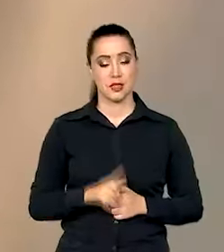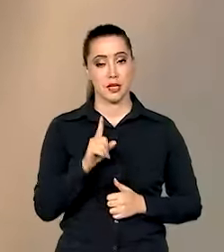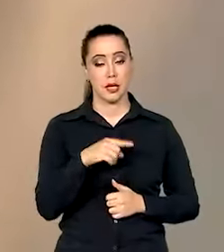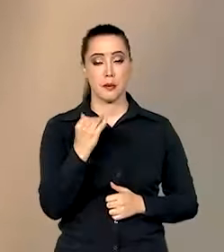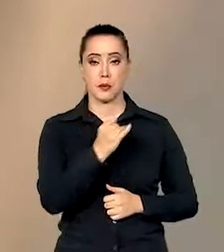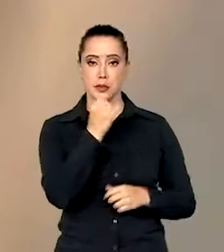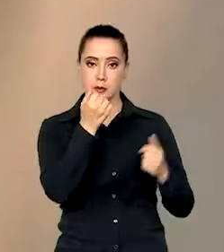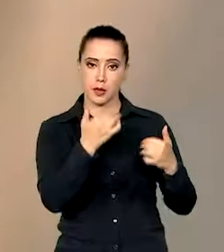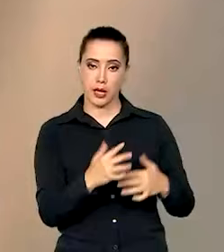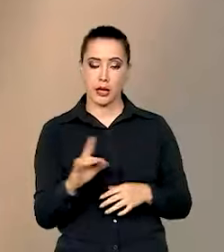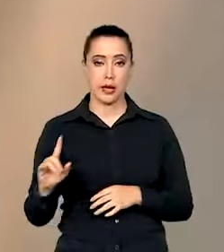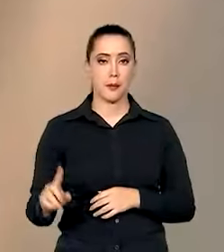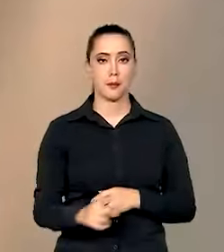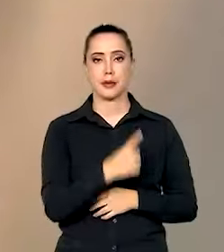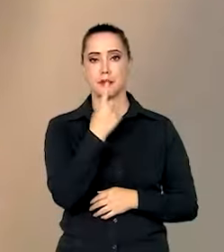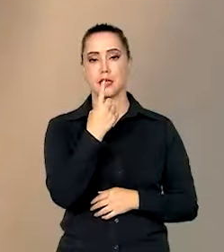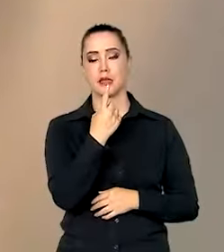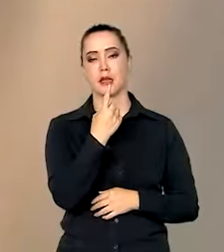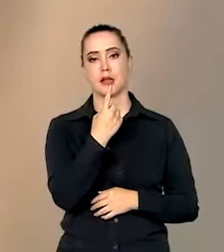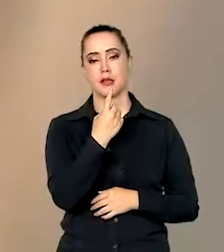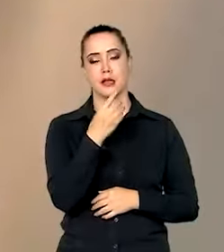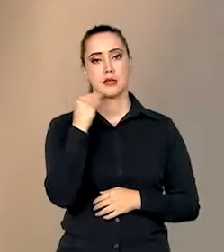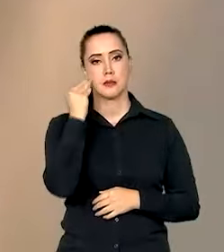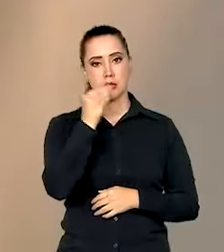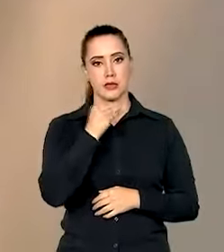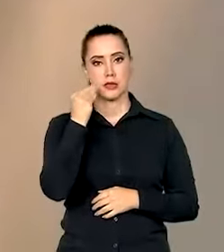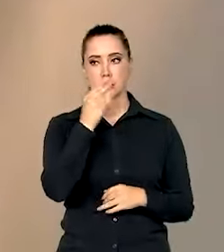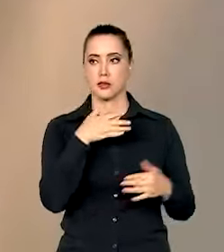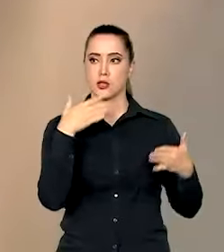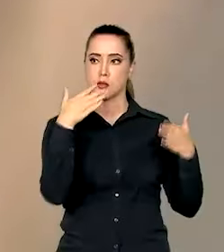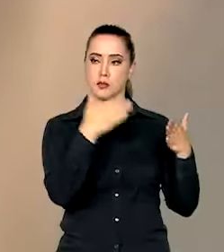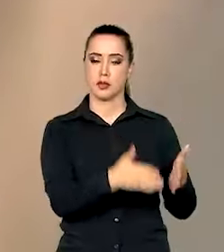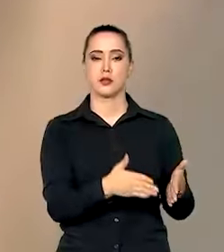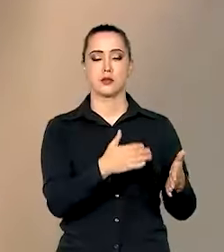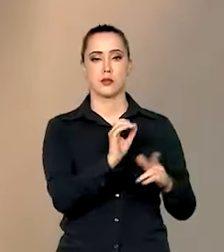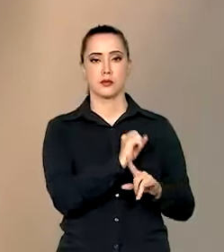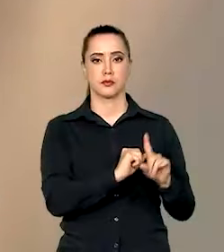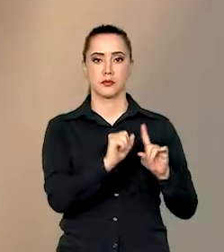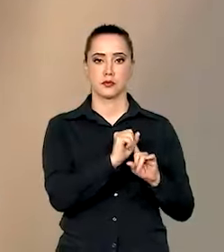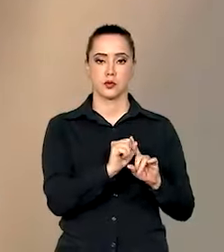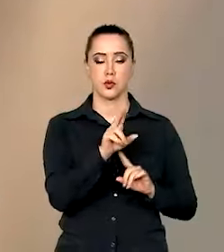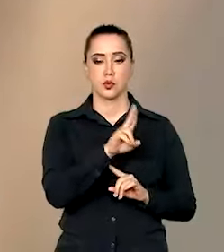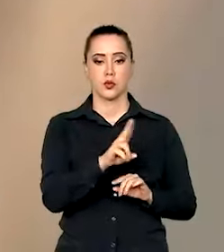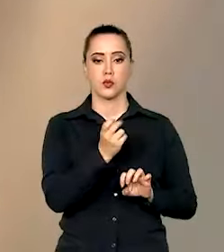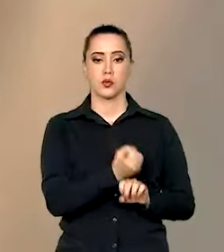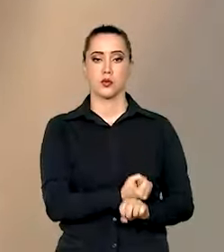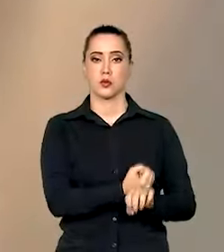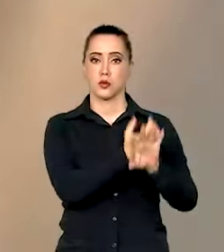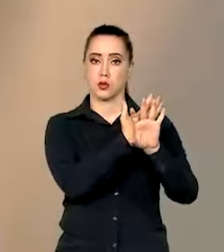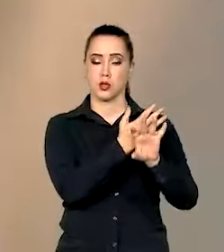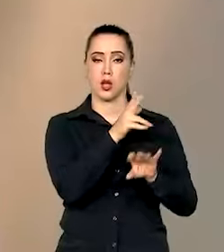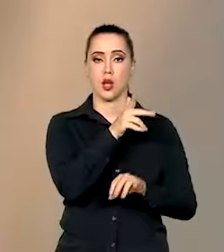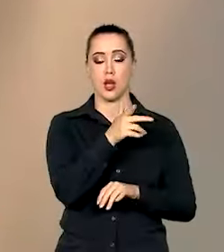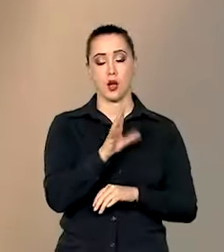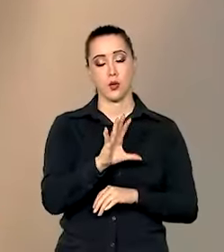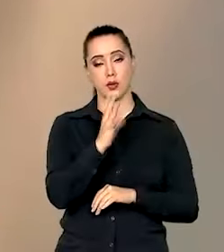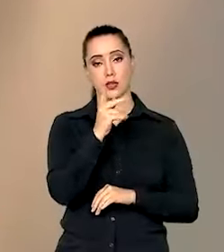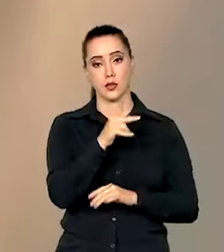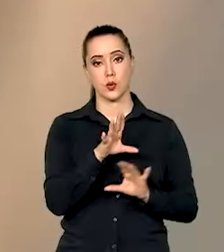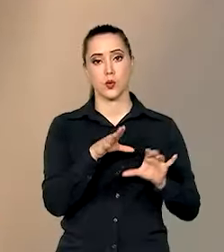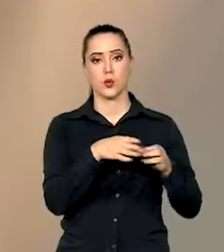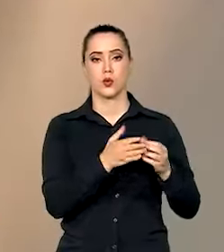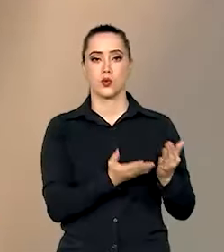dizer que a primeira experiência de participação social por via digital foi feita pela juventude, que foi